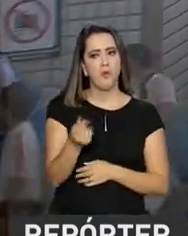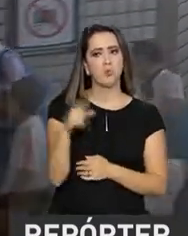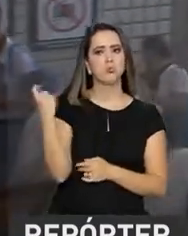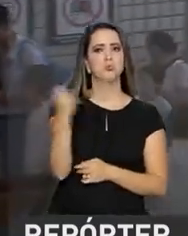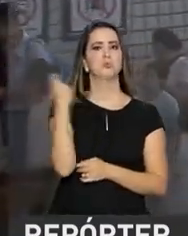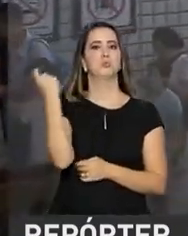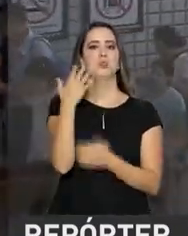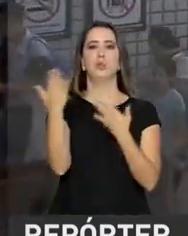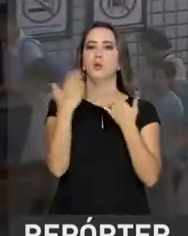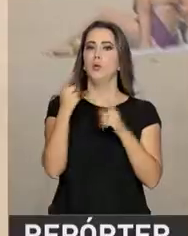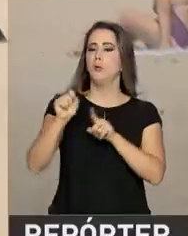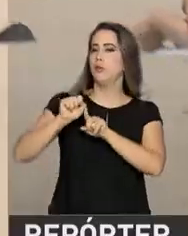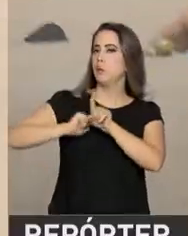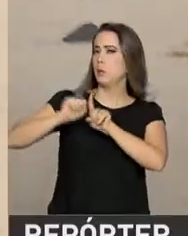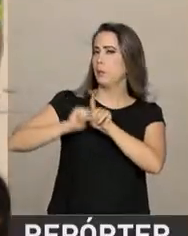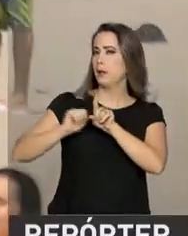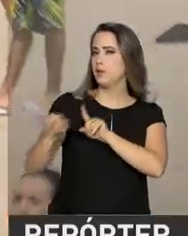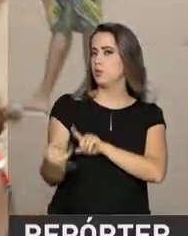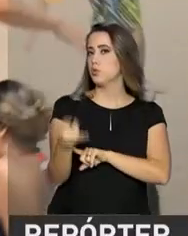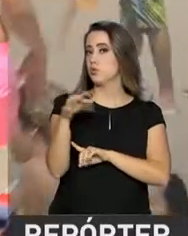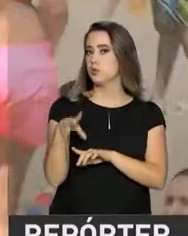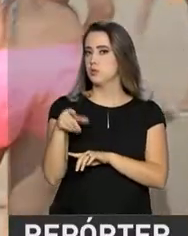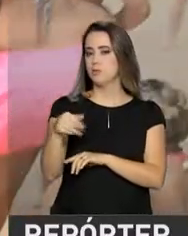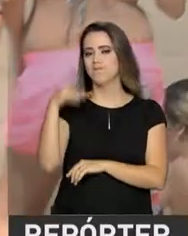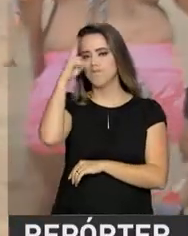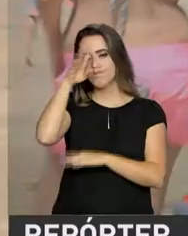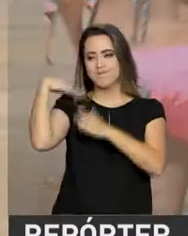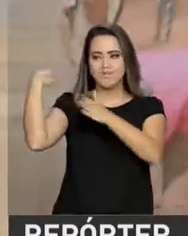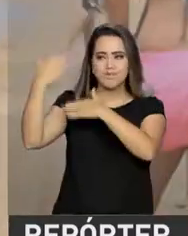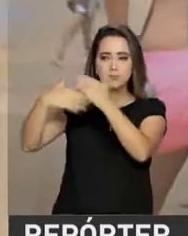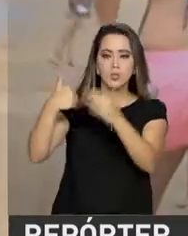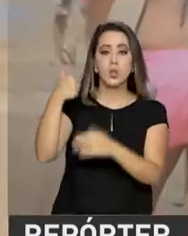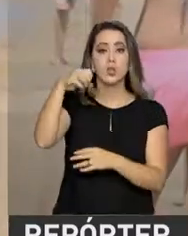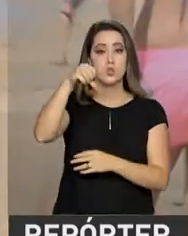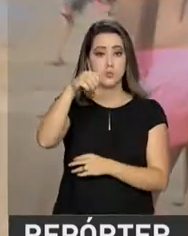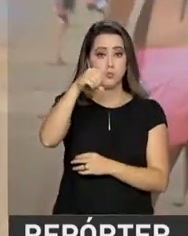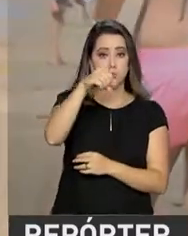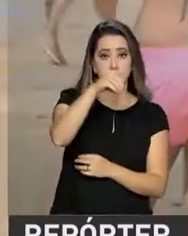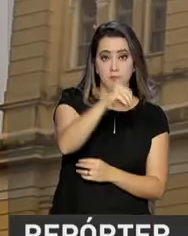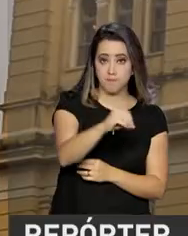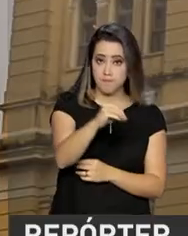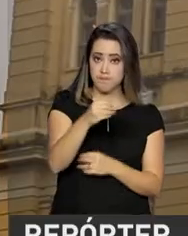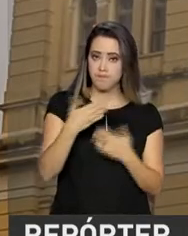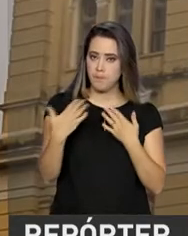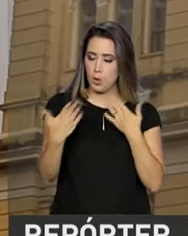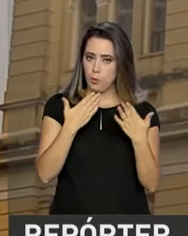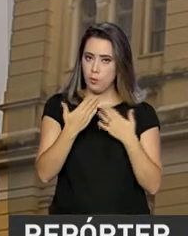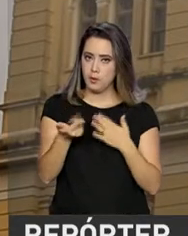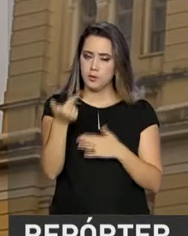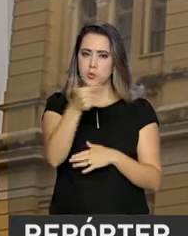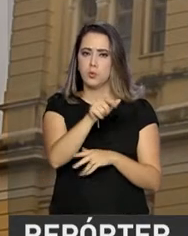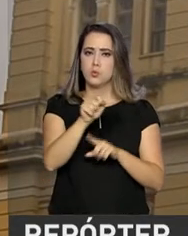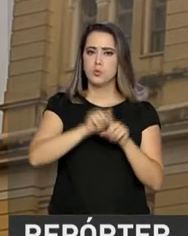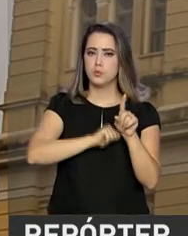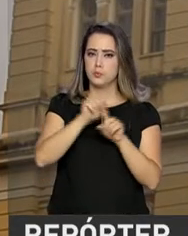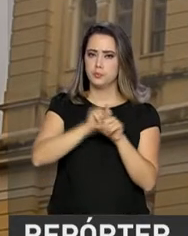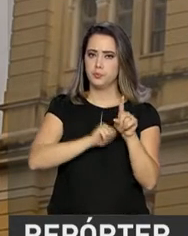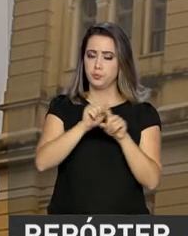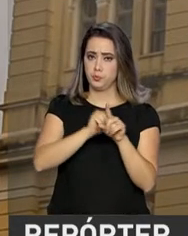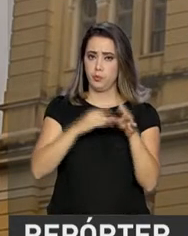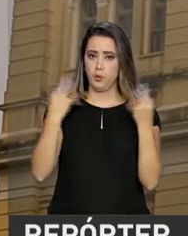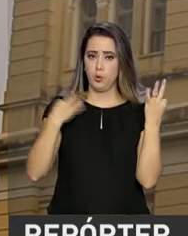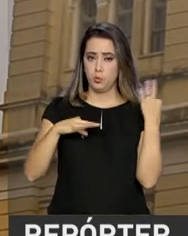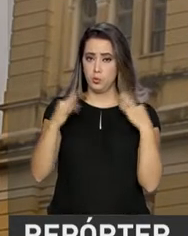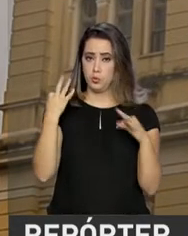primeiro mês do ano em toda a série histórica iniciada em 1990 comparado com os demais meses a receita com o turismo